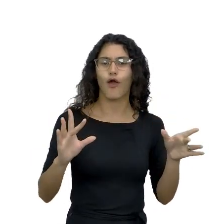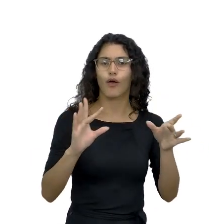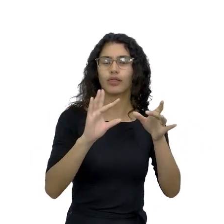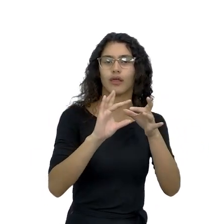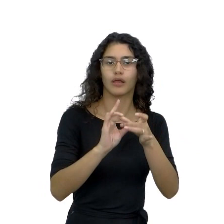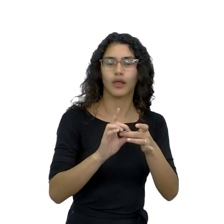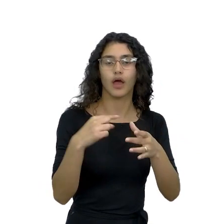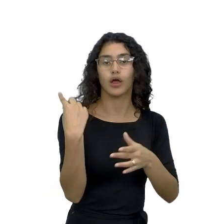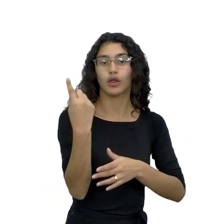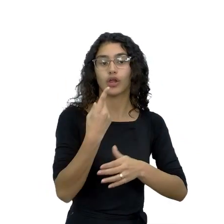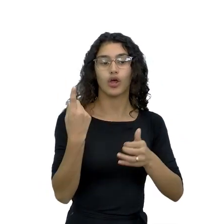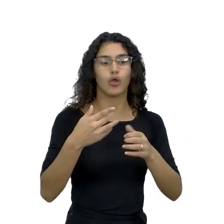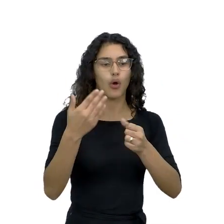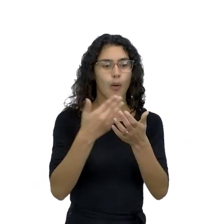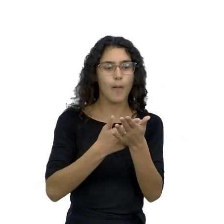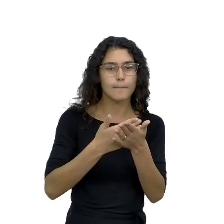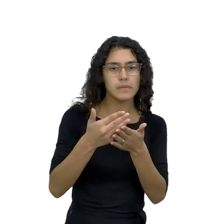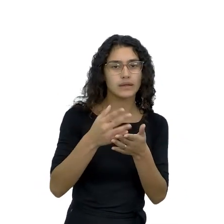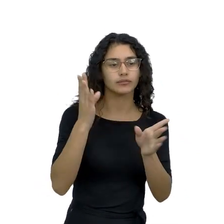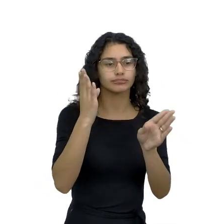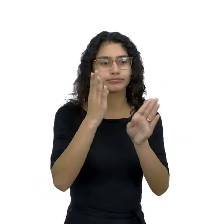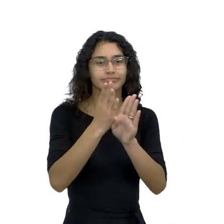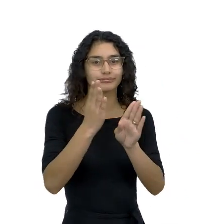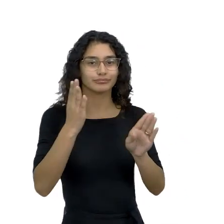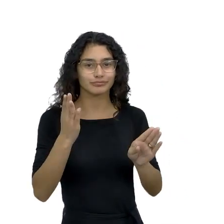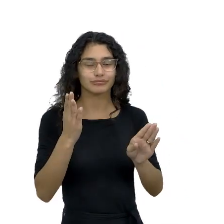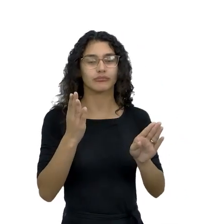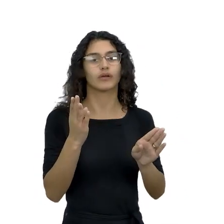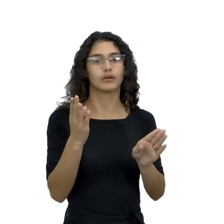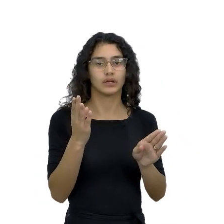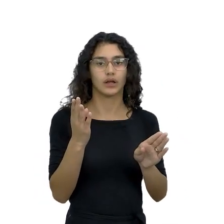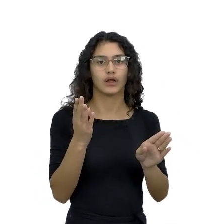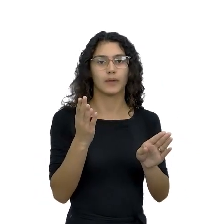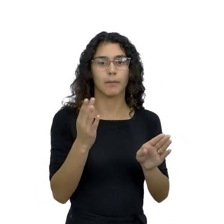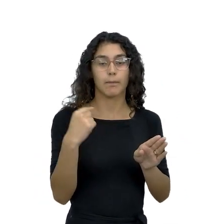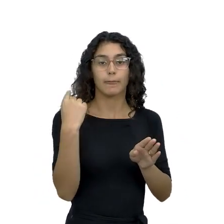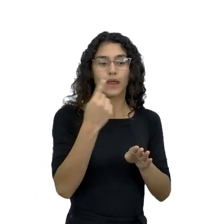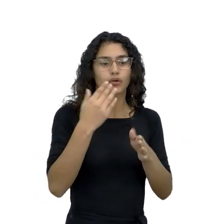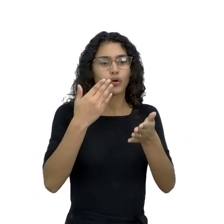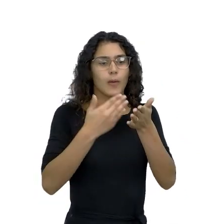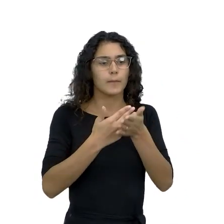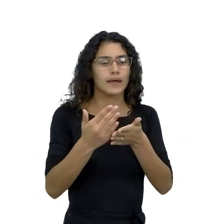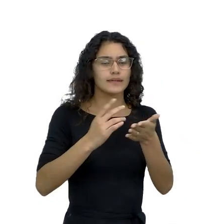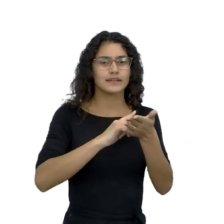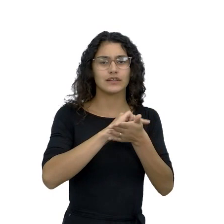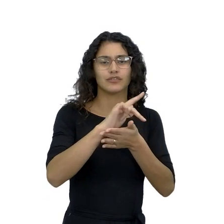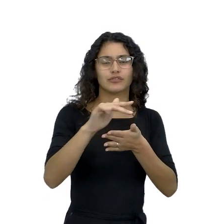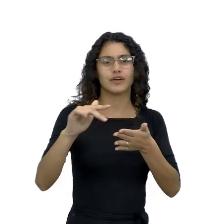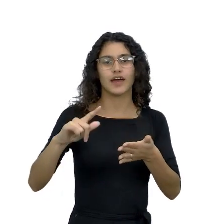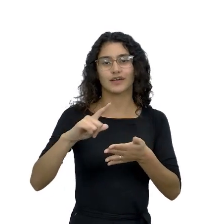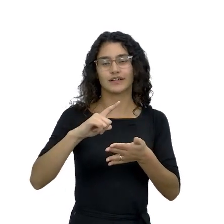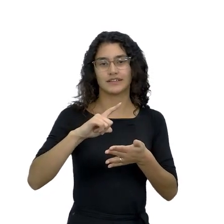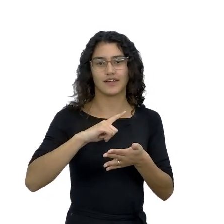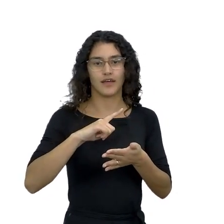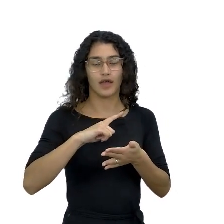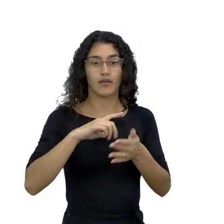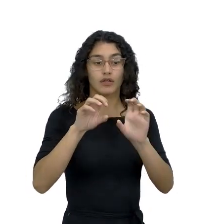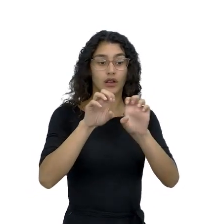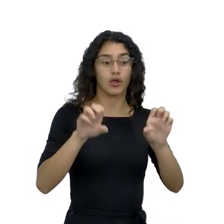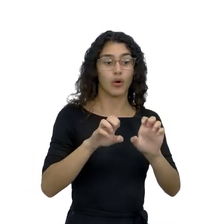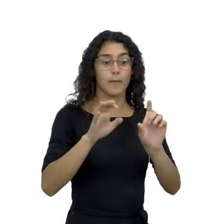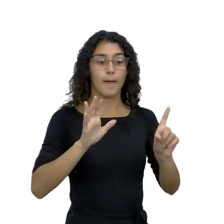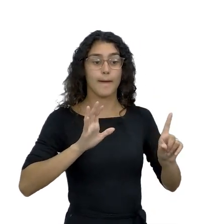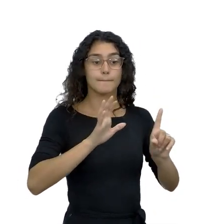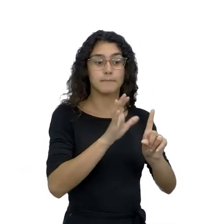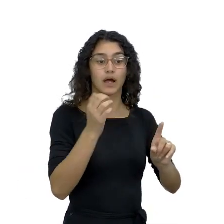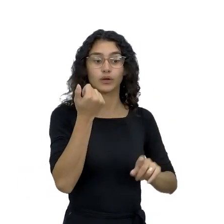e quando a gente começa a identificar, a gente entra em vários desses eixos, como